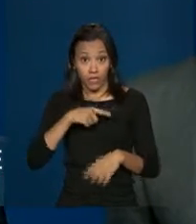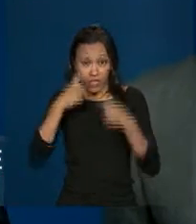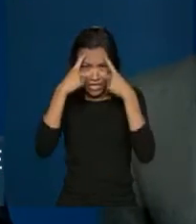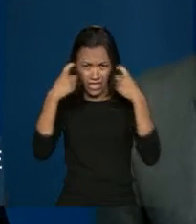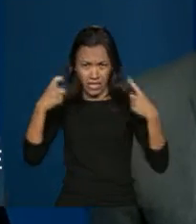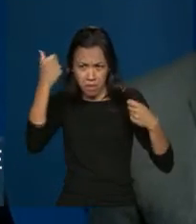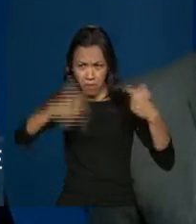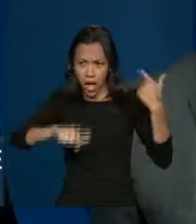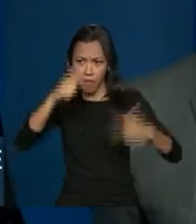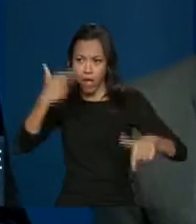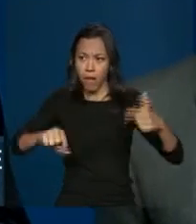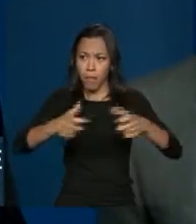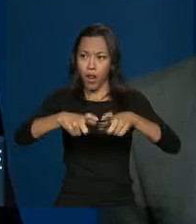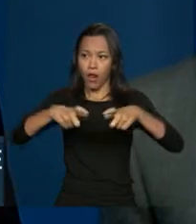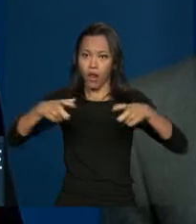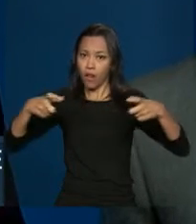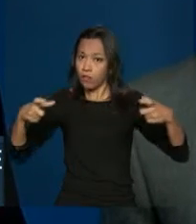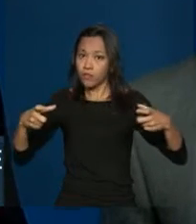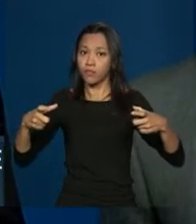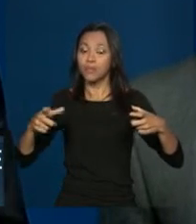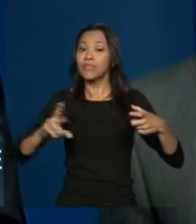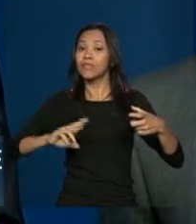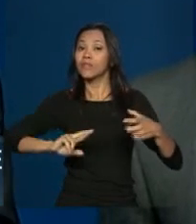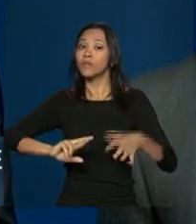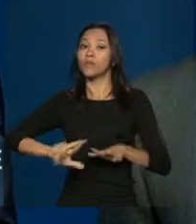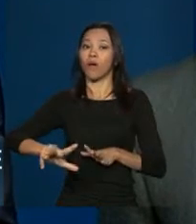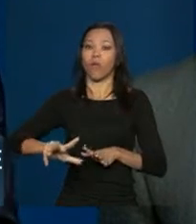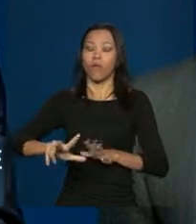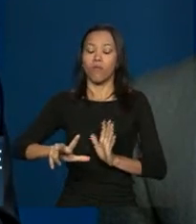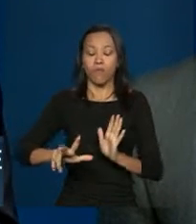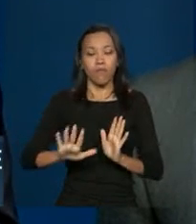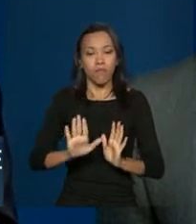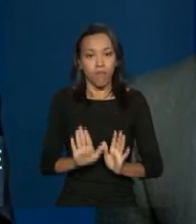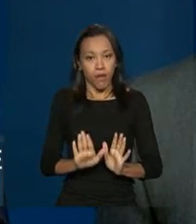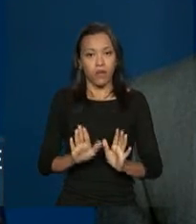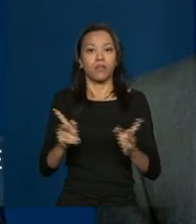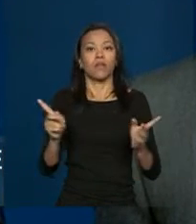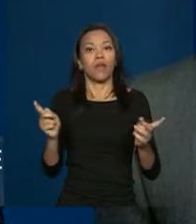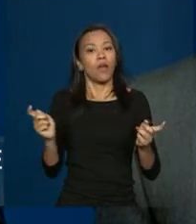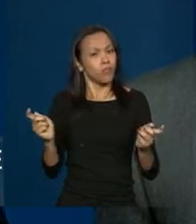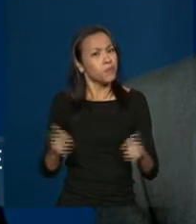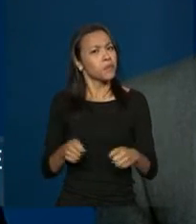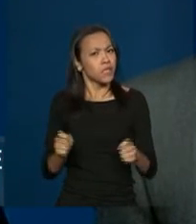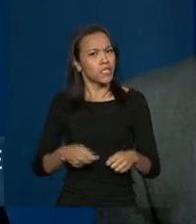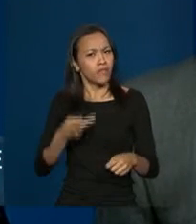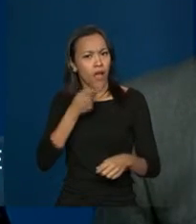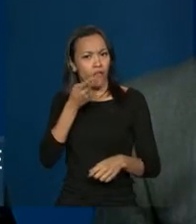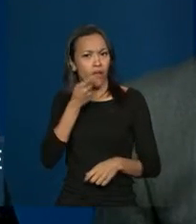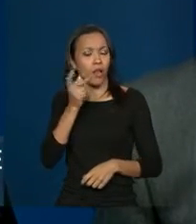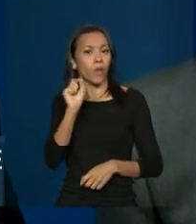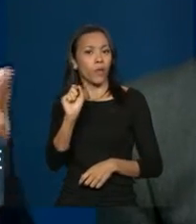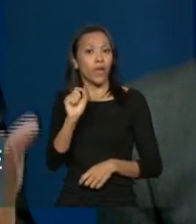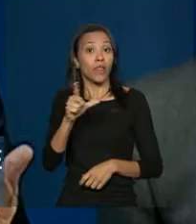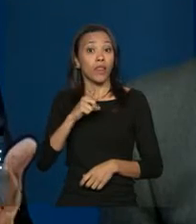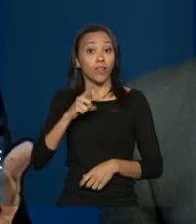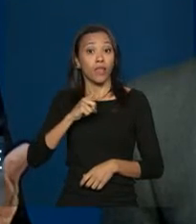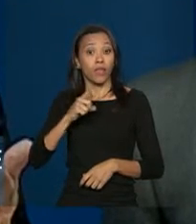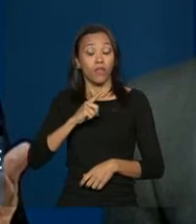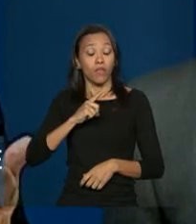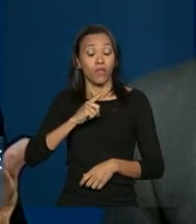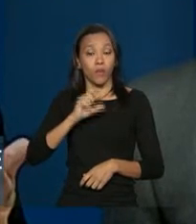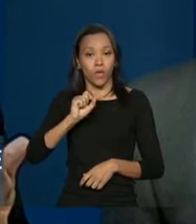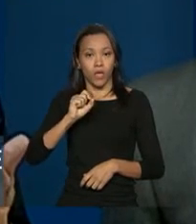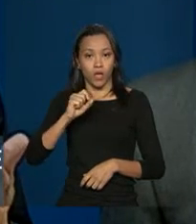das vítimas disso? Não. Mas é possível afirmar que houve um aumento da confiabilidade